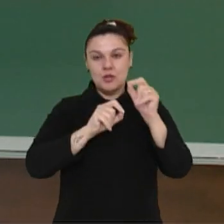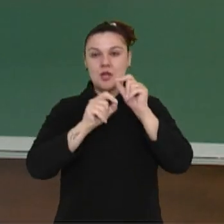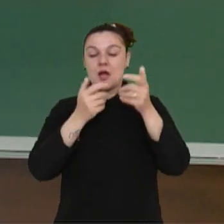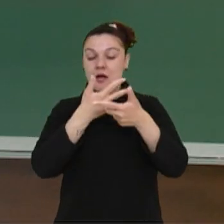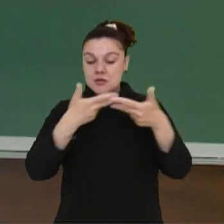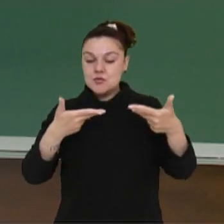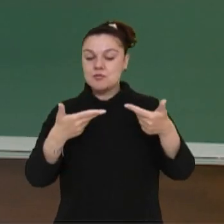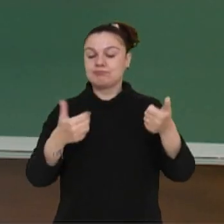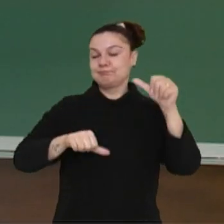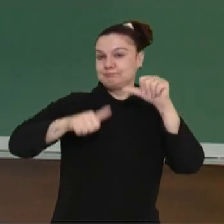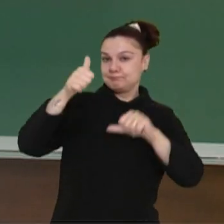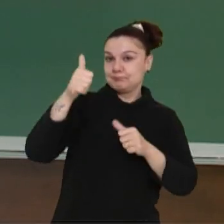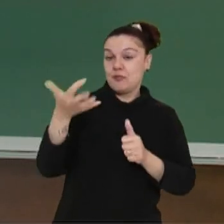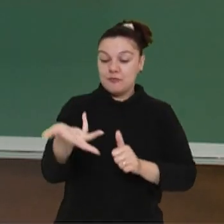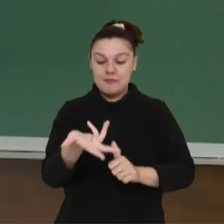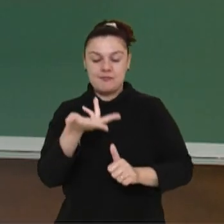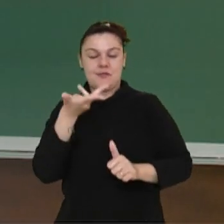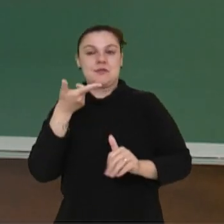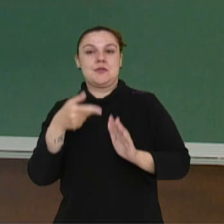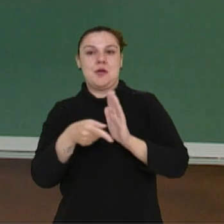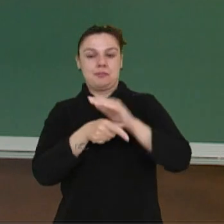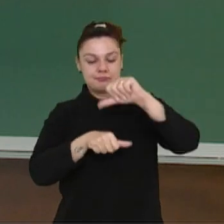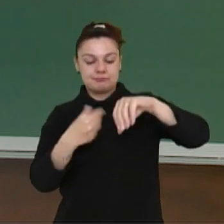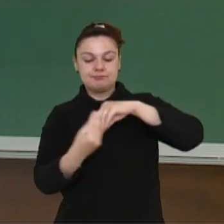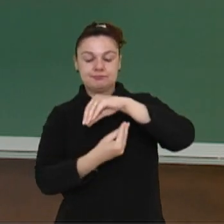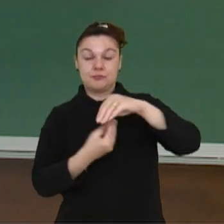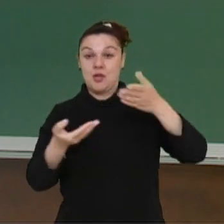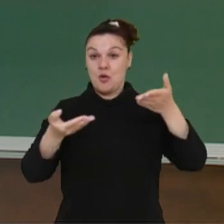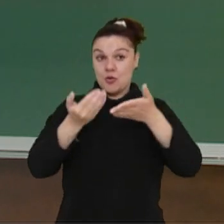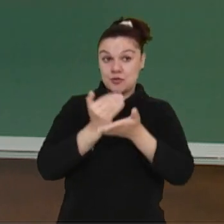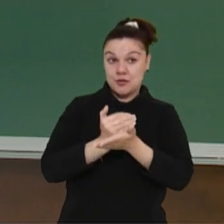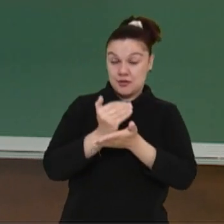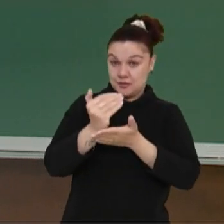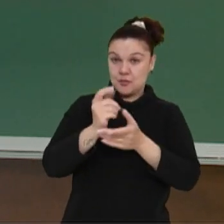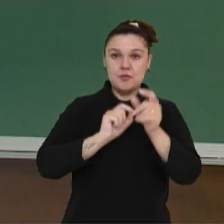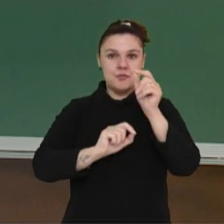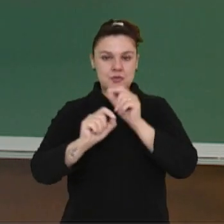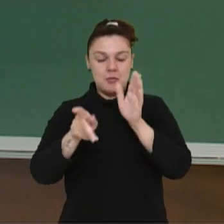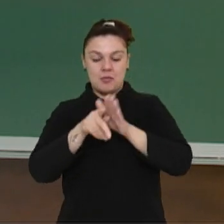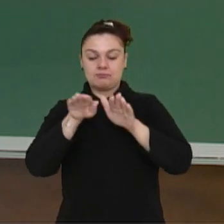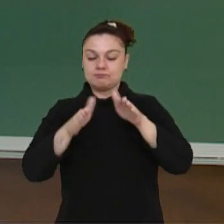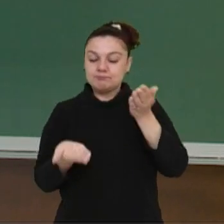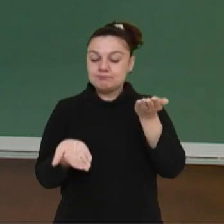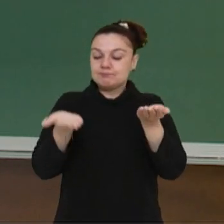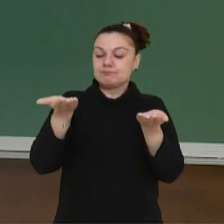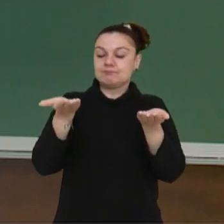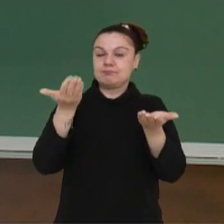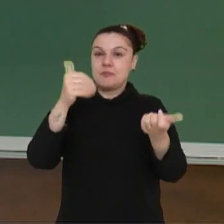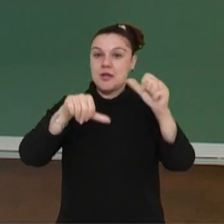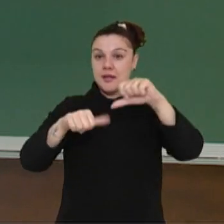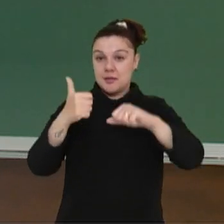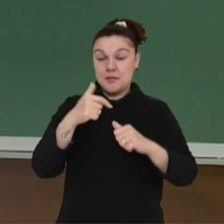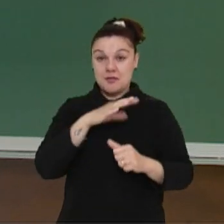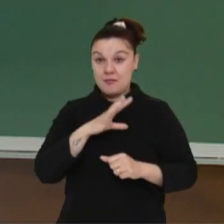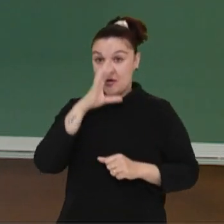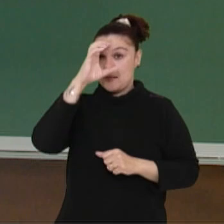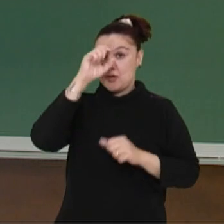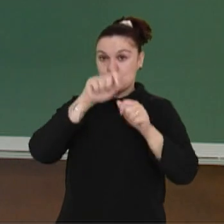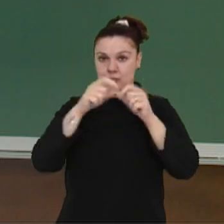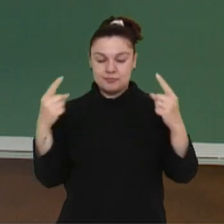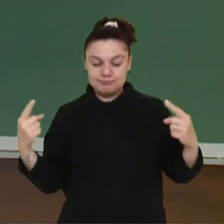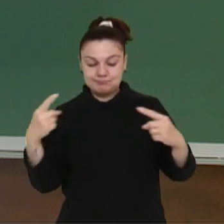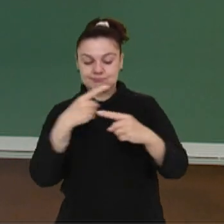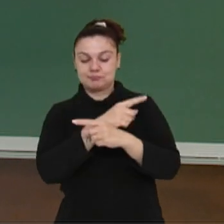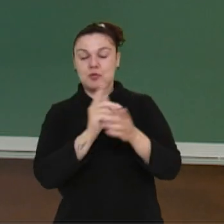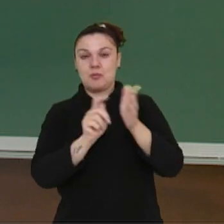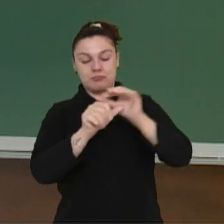a velocidade das reações. Hoje nós vamos começar um conteúdo novo, que é equilíbrio químico, e vamos aprender sobre a